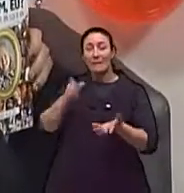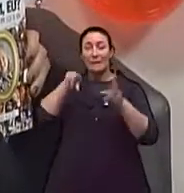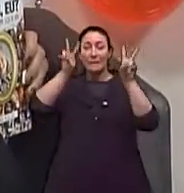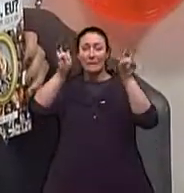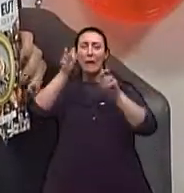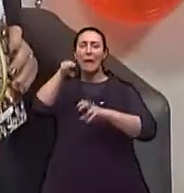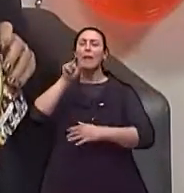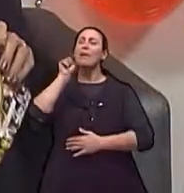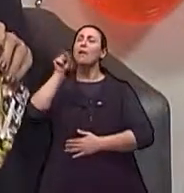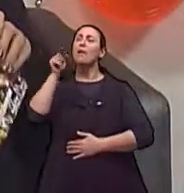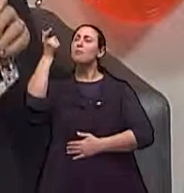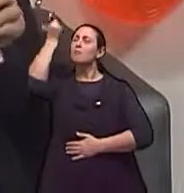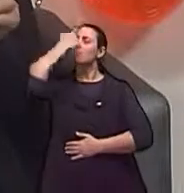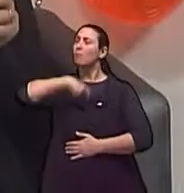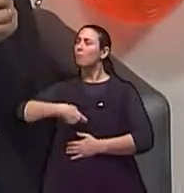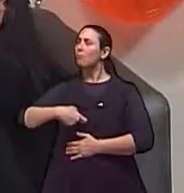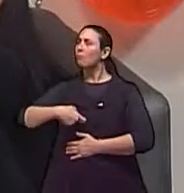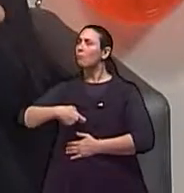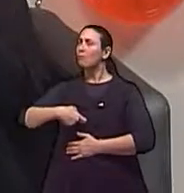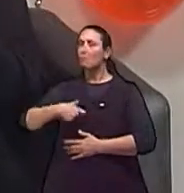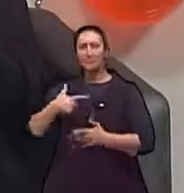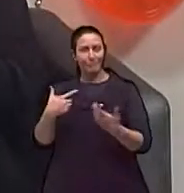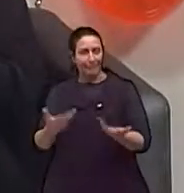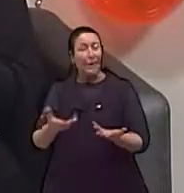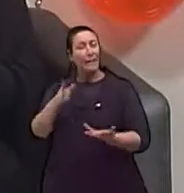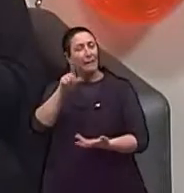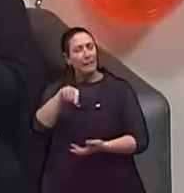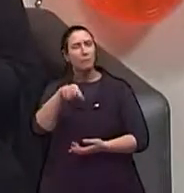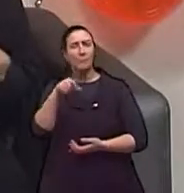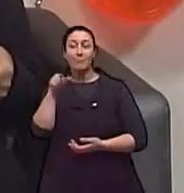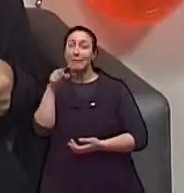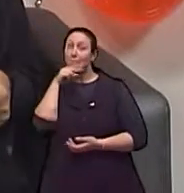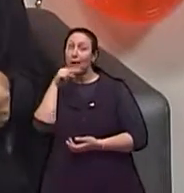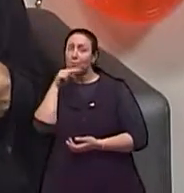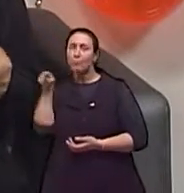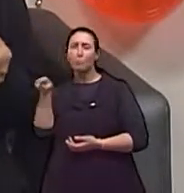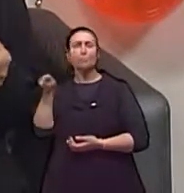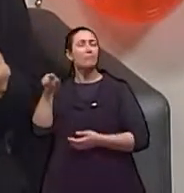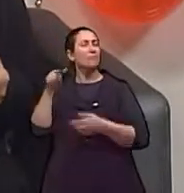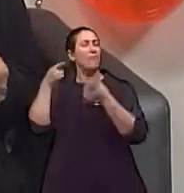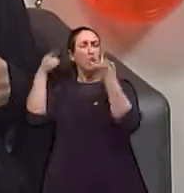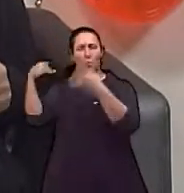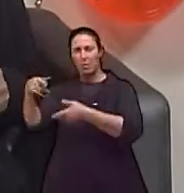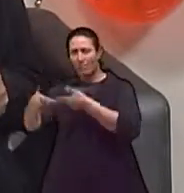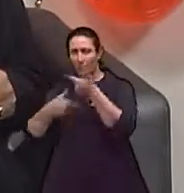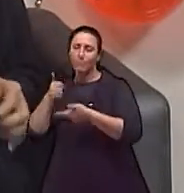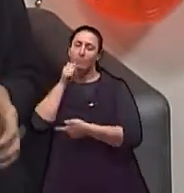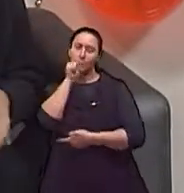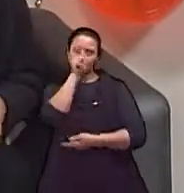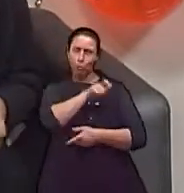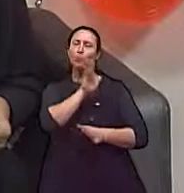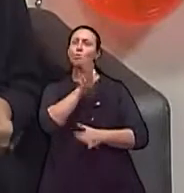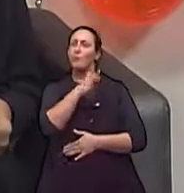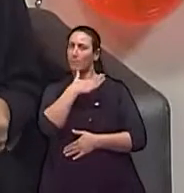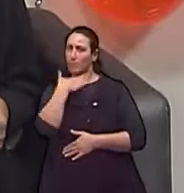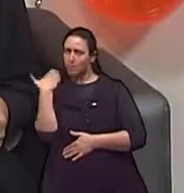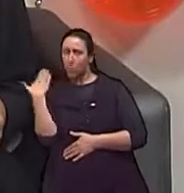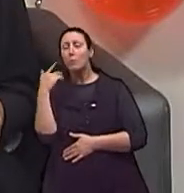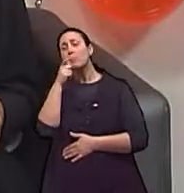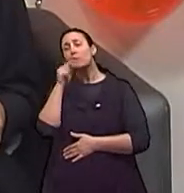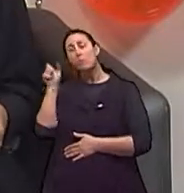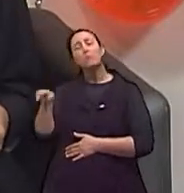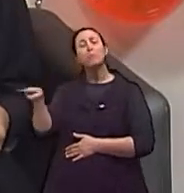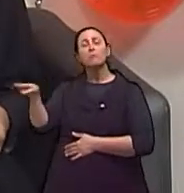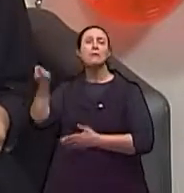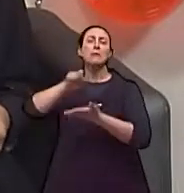que lindo foi eh realmente um neto que deixou o emprego hoje essa senhora já é falecida E aí ele lançou